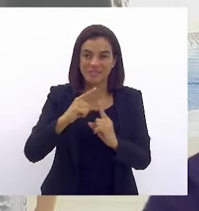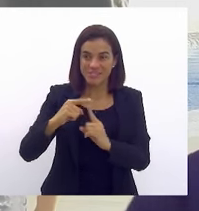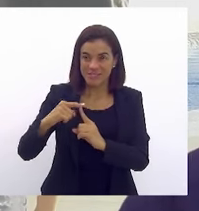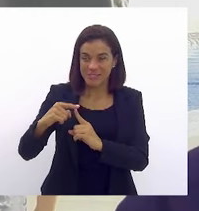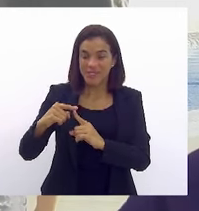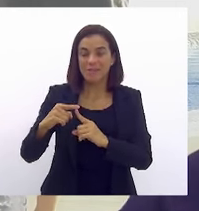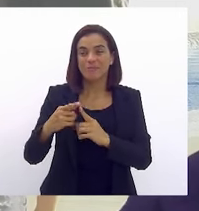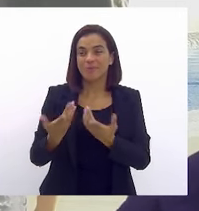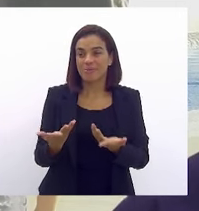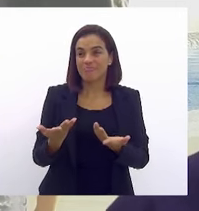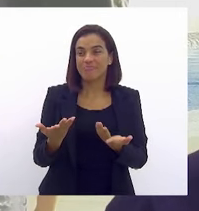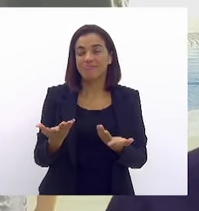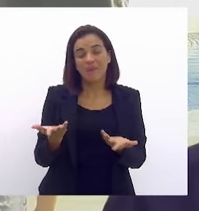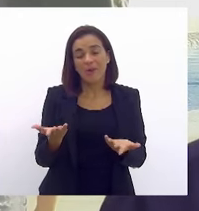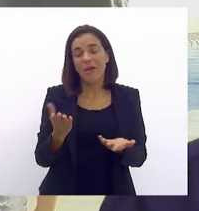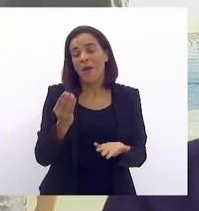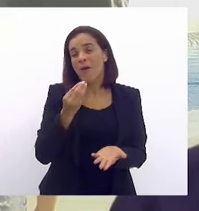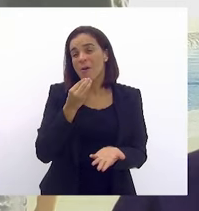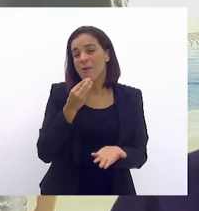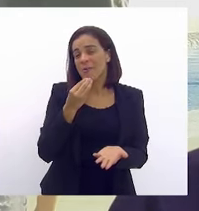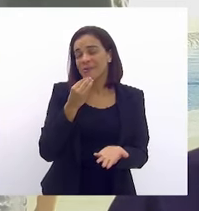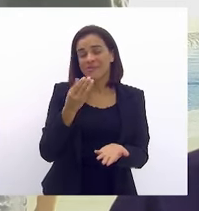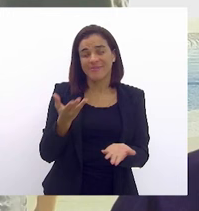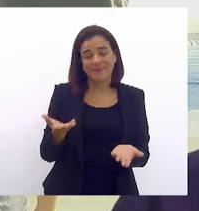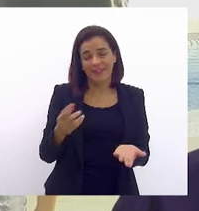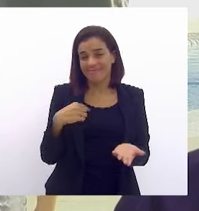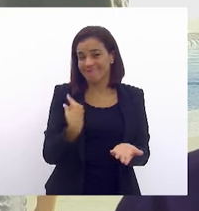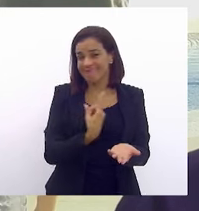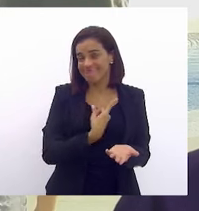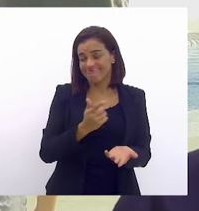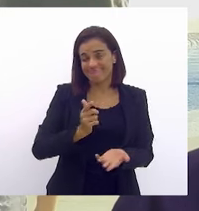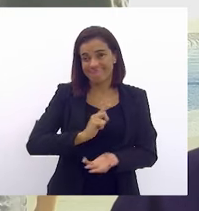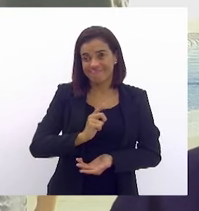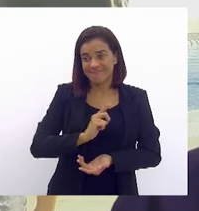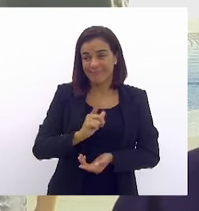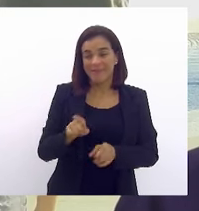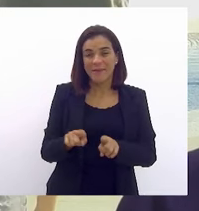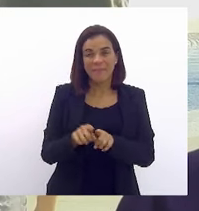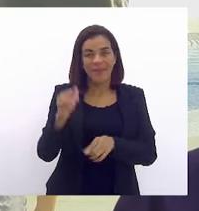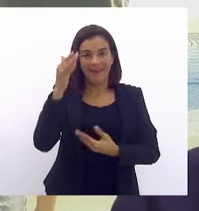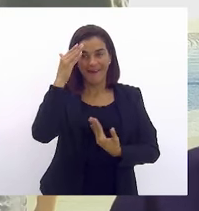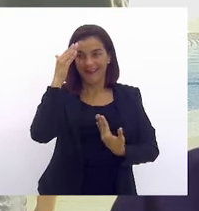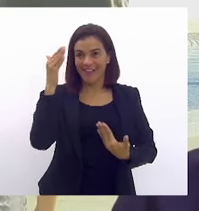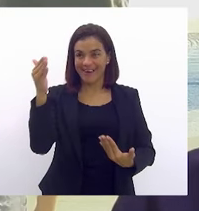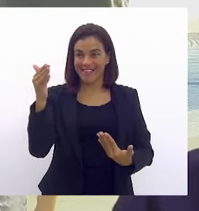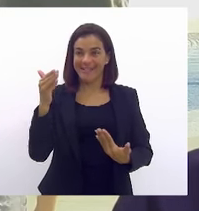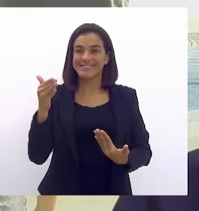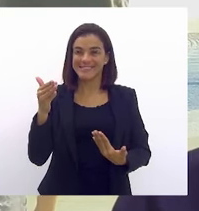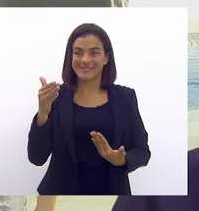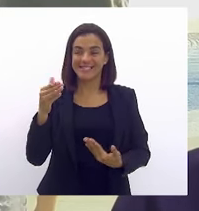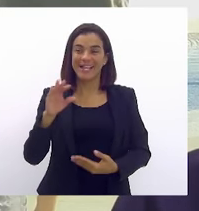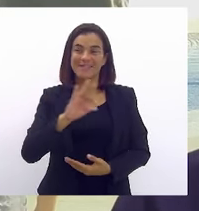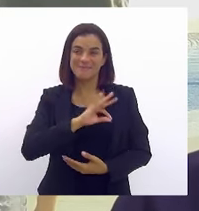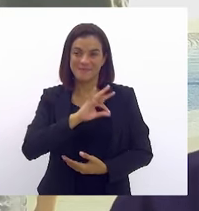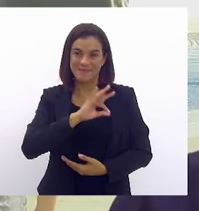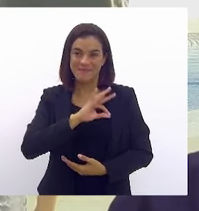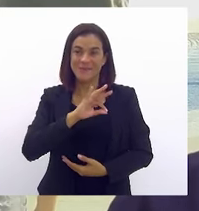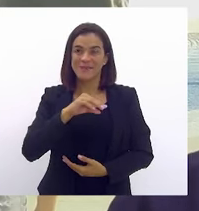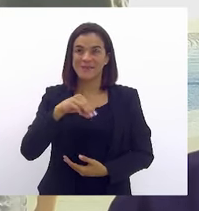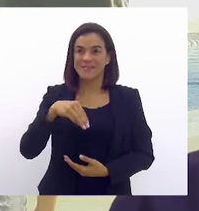desassoreamento. Então, acho que essa é a grande oportunidade que a gente tem aqui. Aliás, fazer também um agradecimento à nossa Polícia Militar, ao